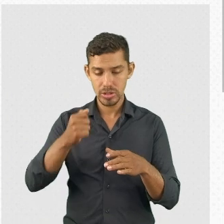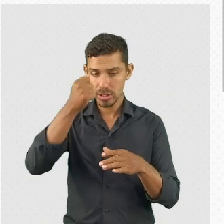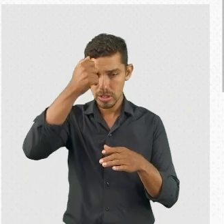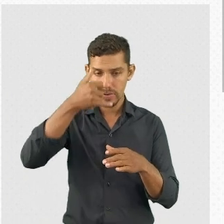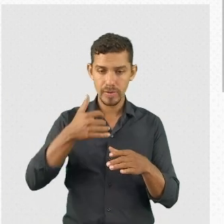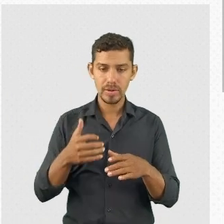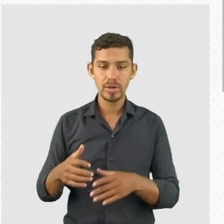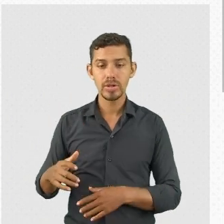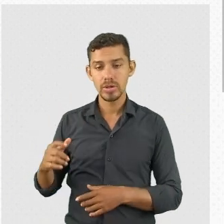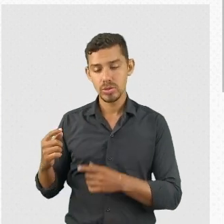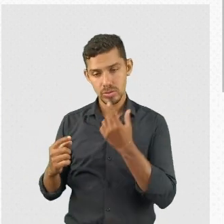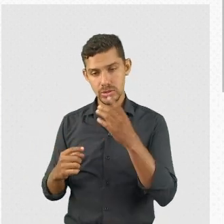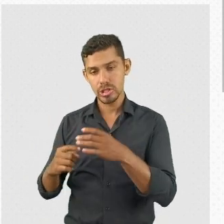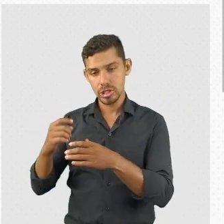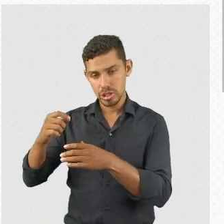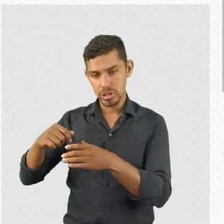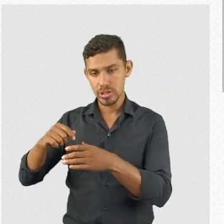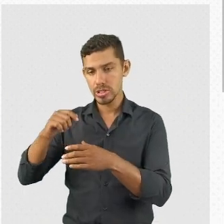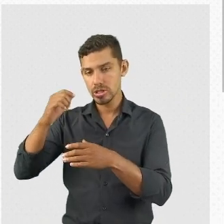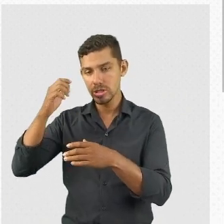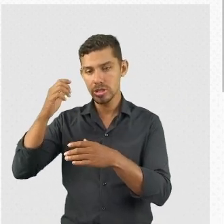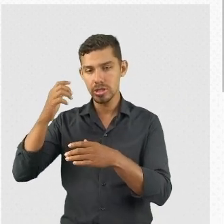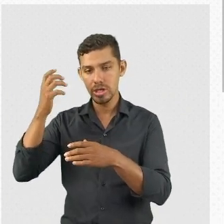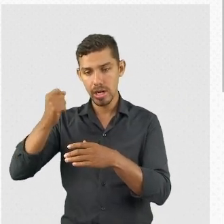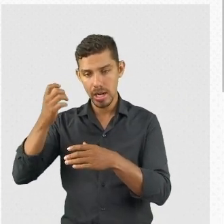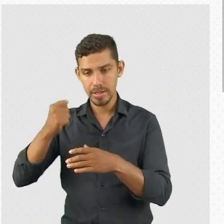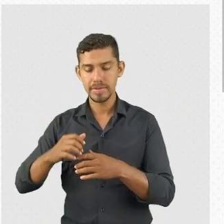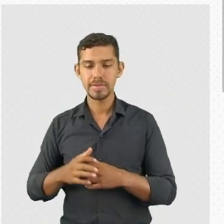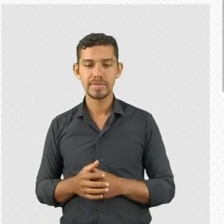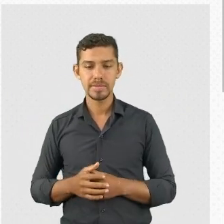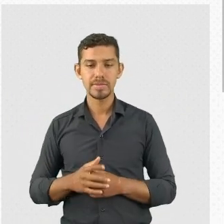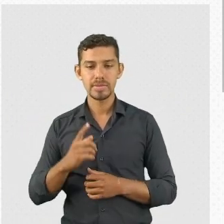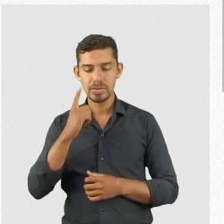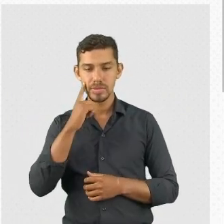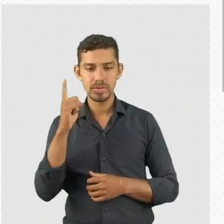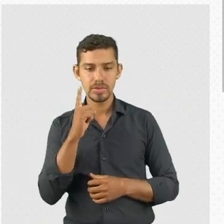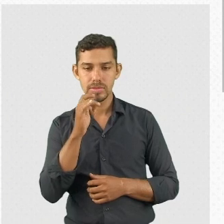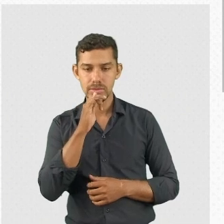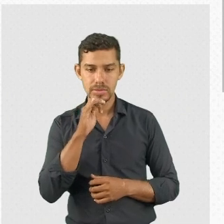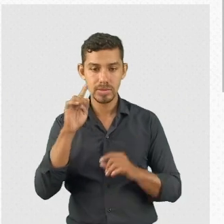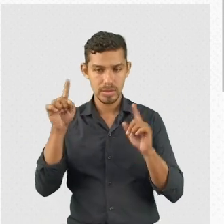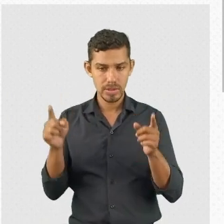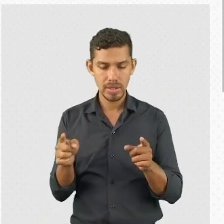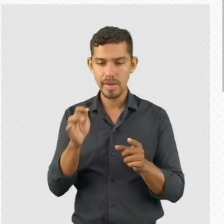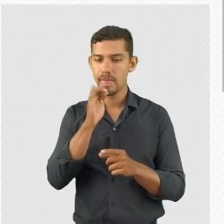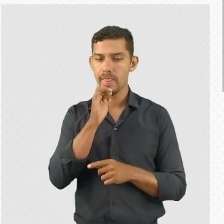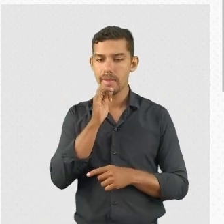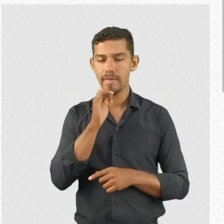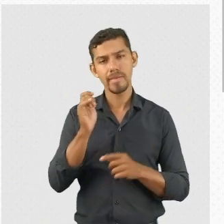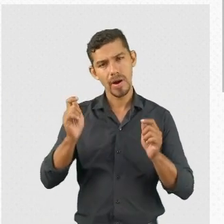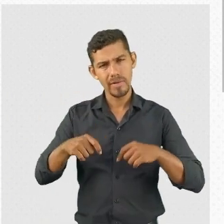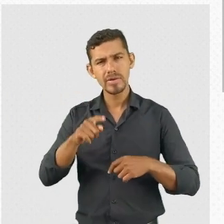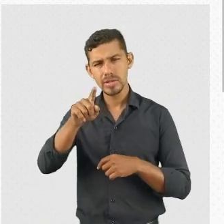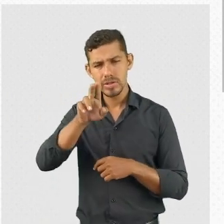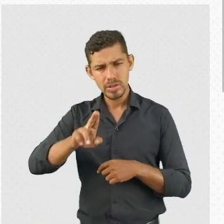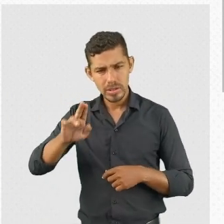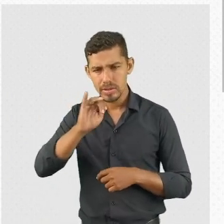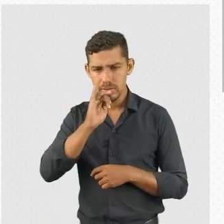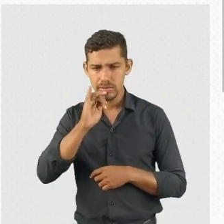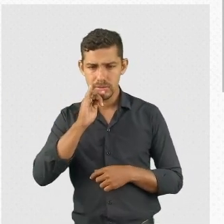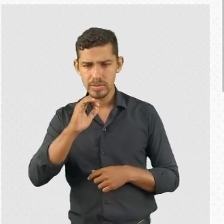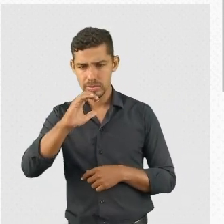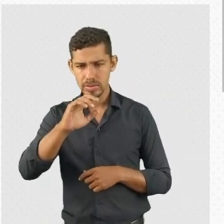uma xícara de leite. Só fazendo um parêntese aqui, pessoal. Provavelmente vocês já usaram a